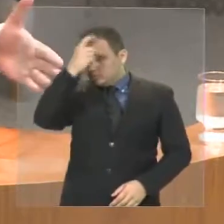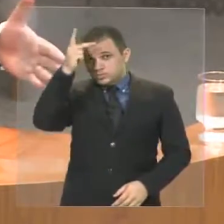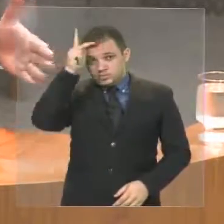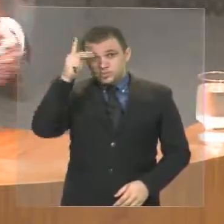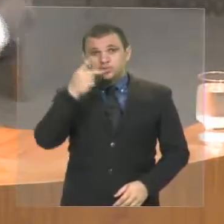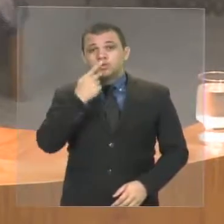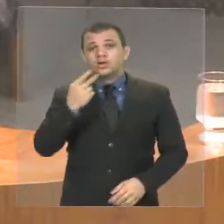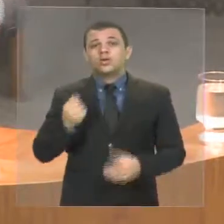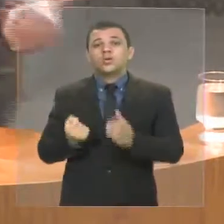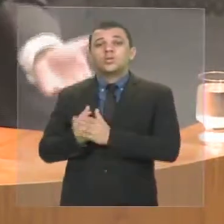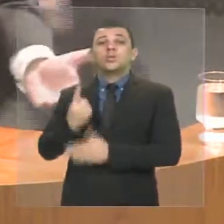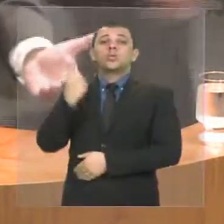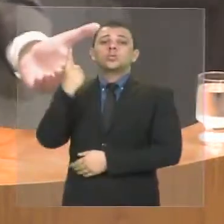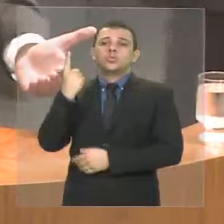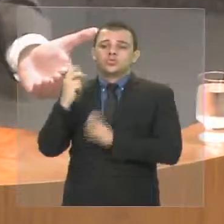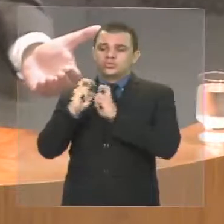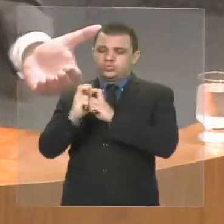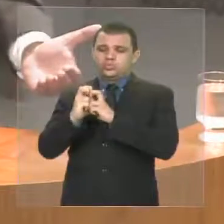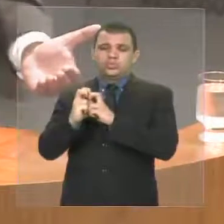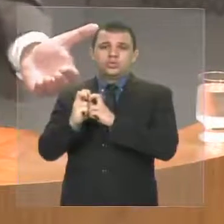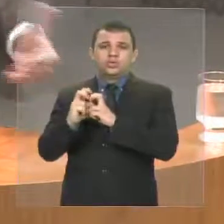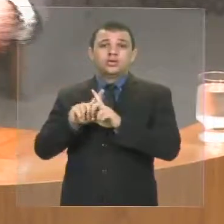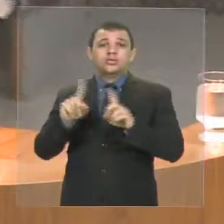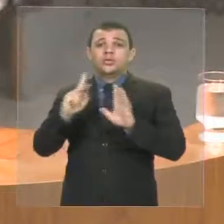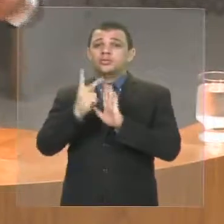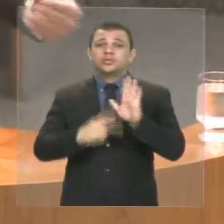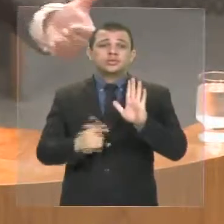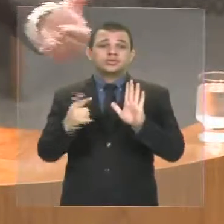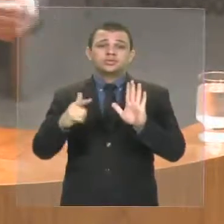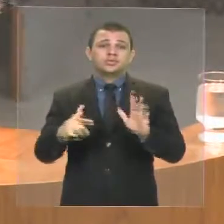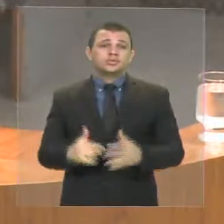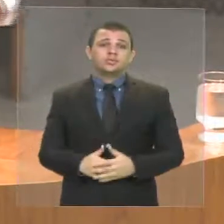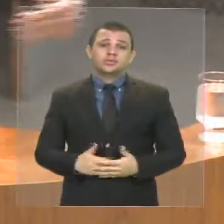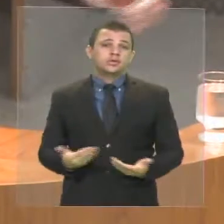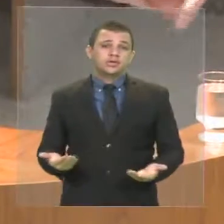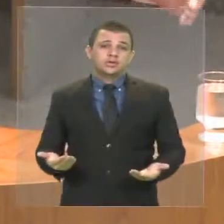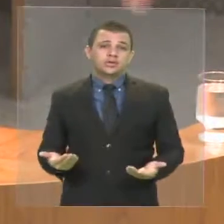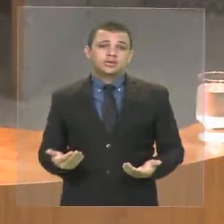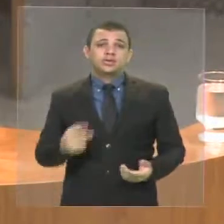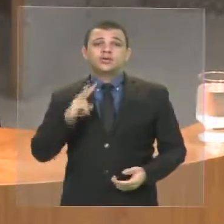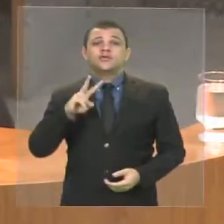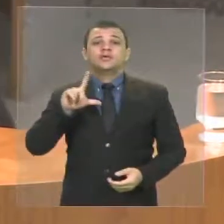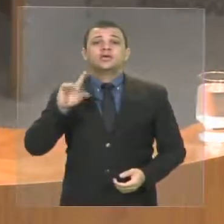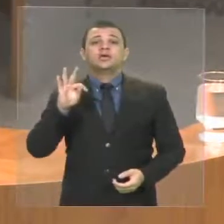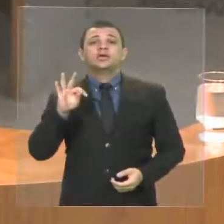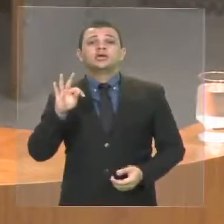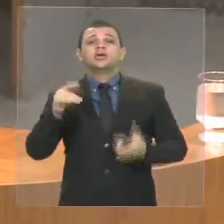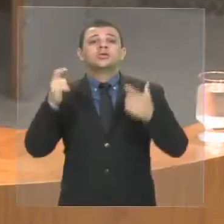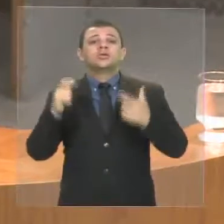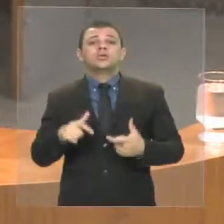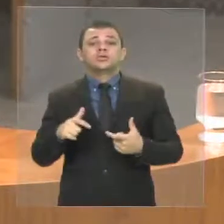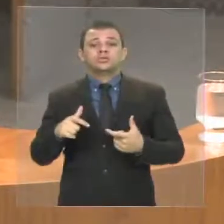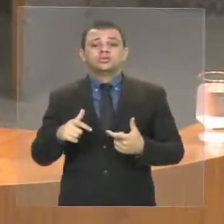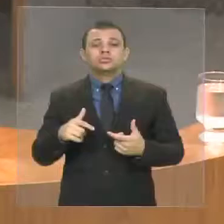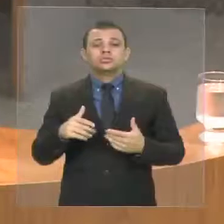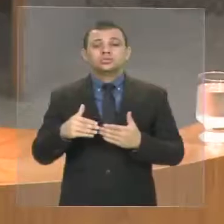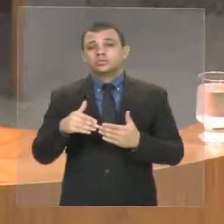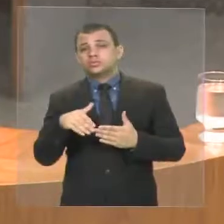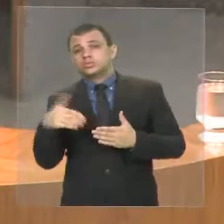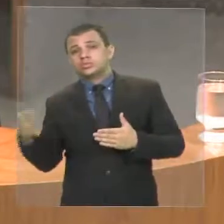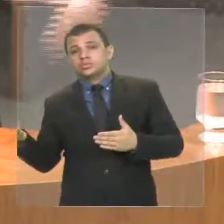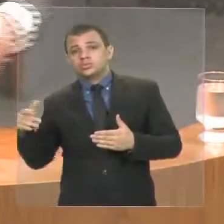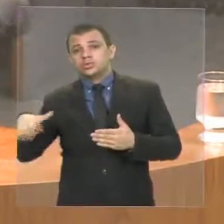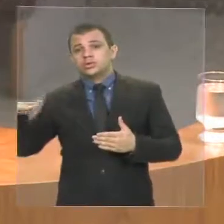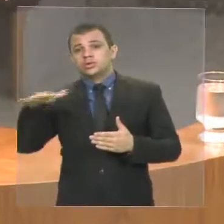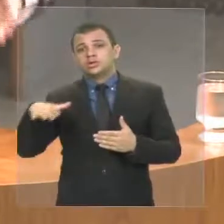o vagão, mas não tinha o projeto. E iam passar o VLT, de um lado era o aterro do Bacanga, do outro lado o